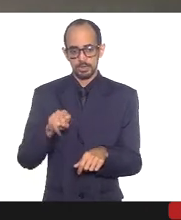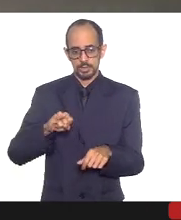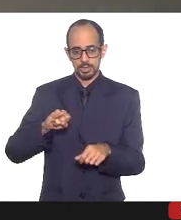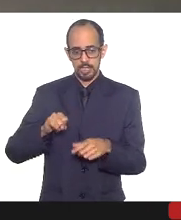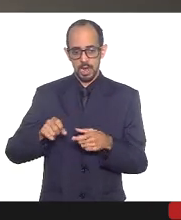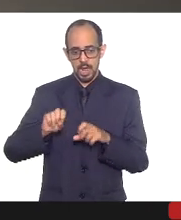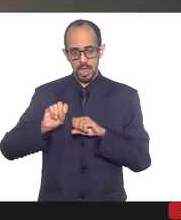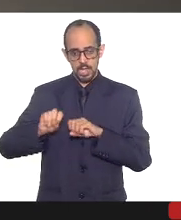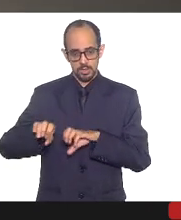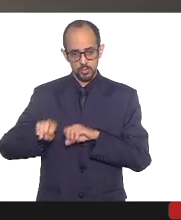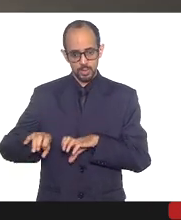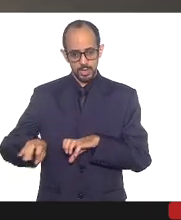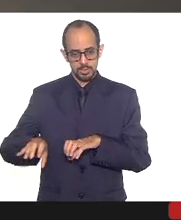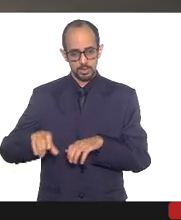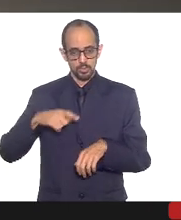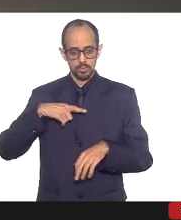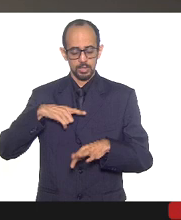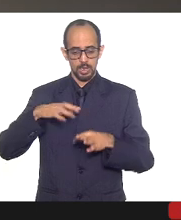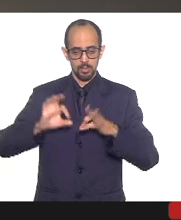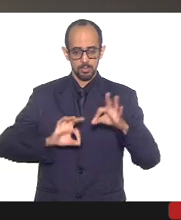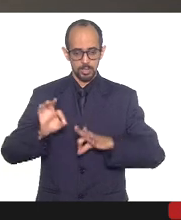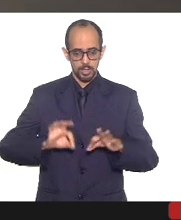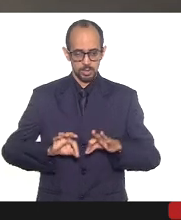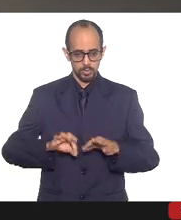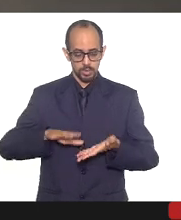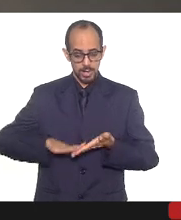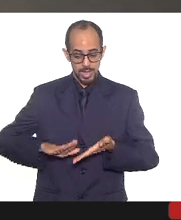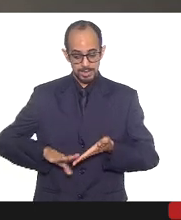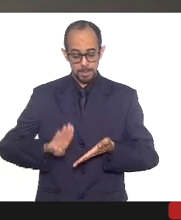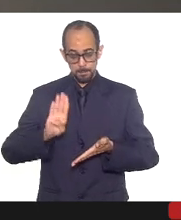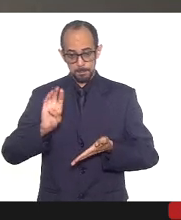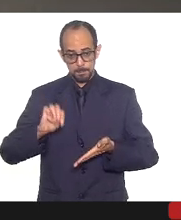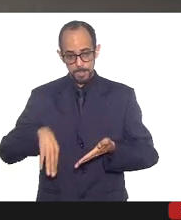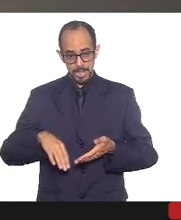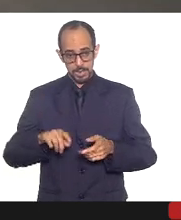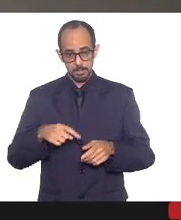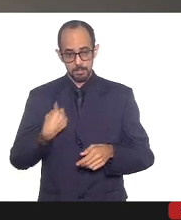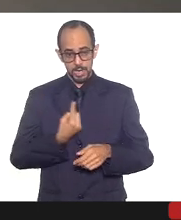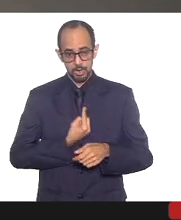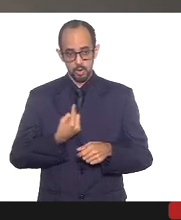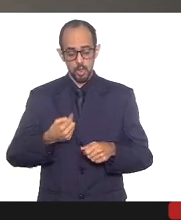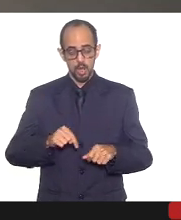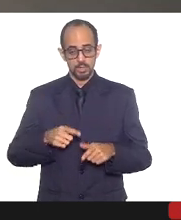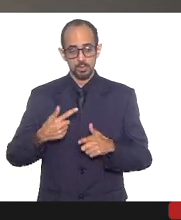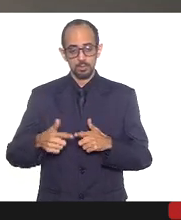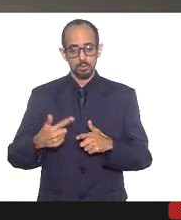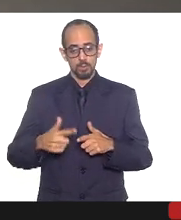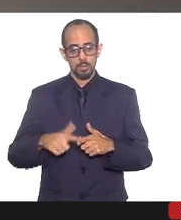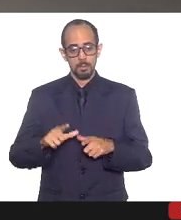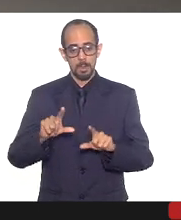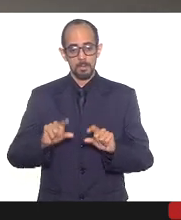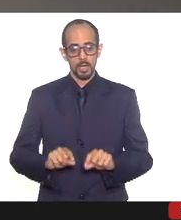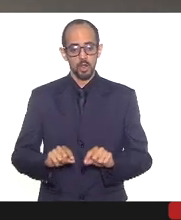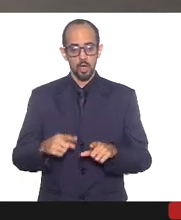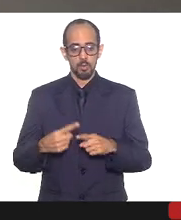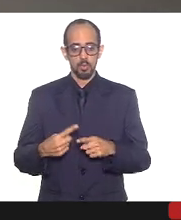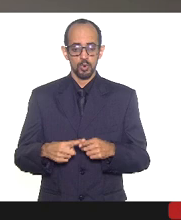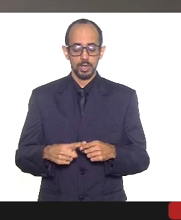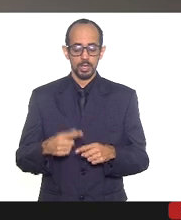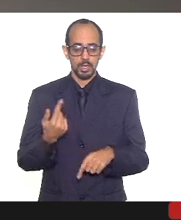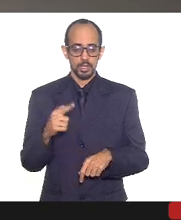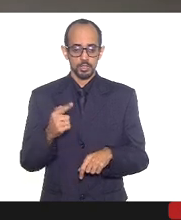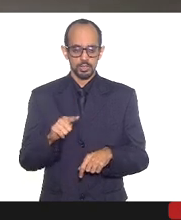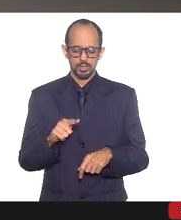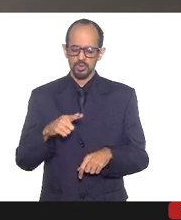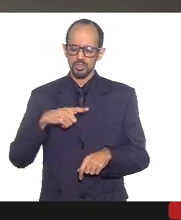e consegue gastar bem, e a gente tem como viabilizar isso, para nós é um problema menos, porque nas contas de gestão a gente tem, com